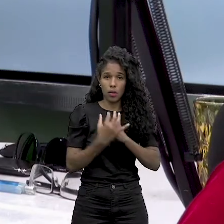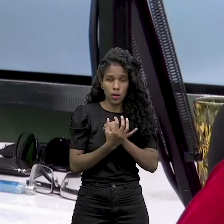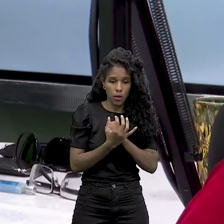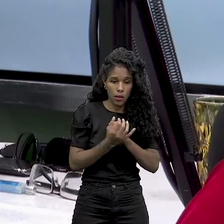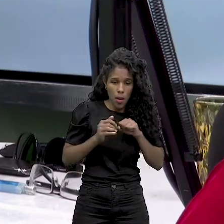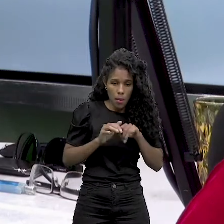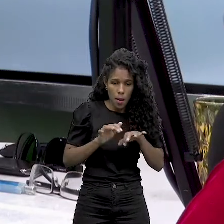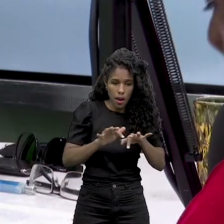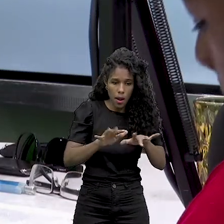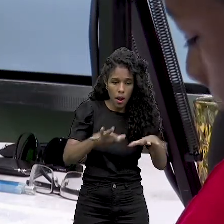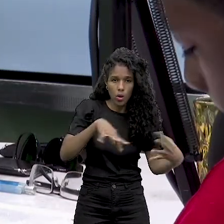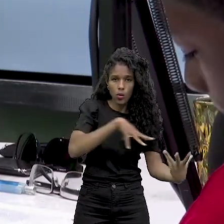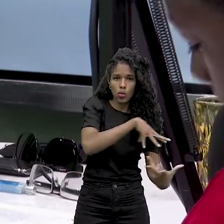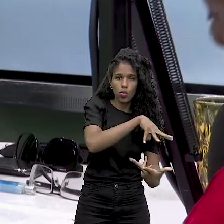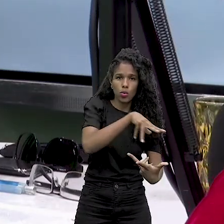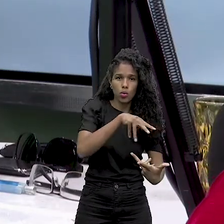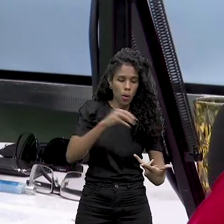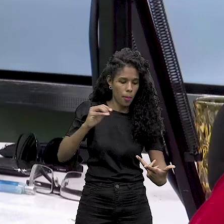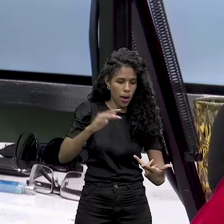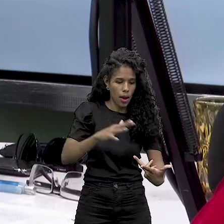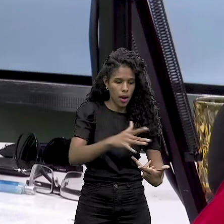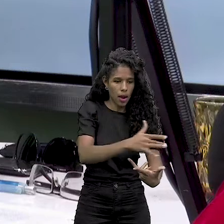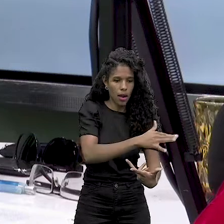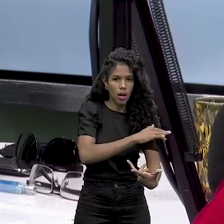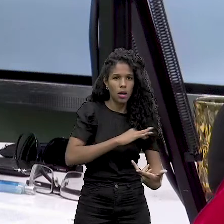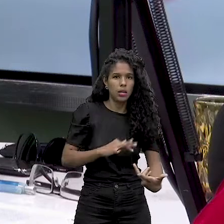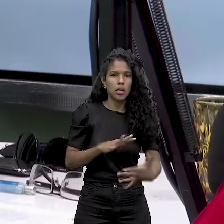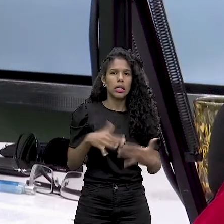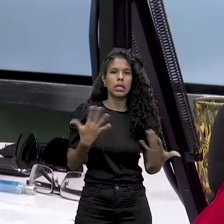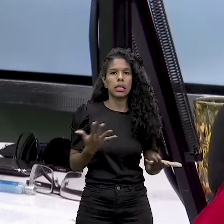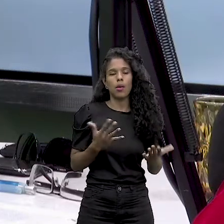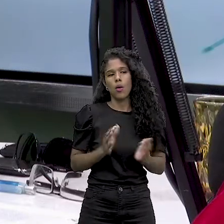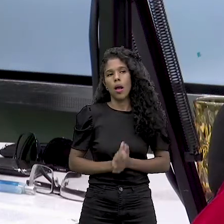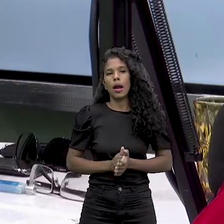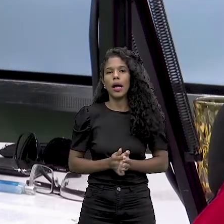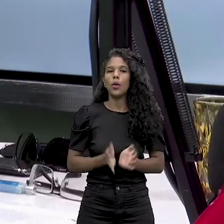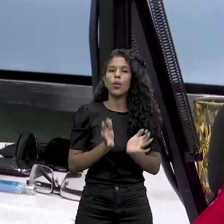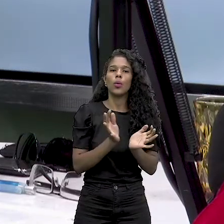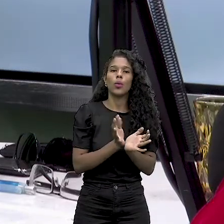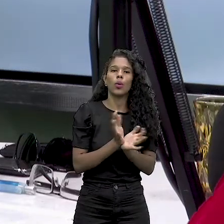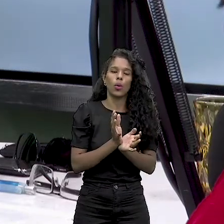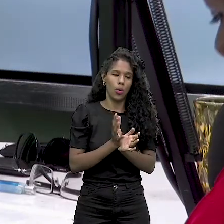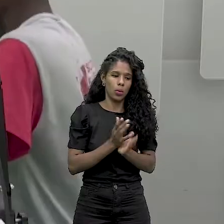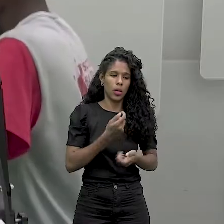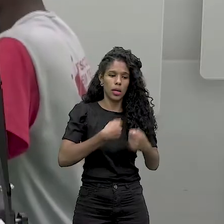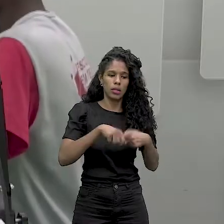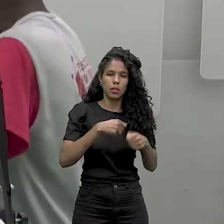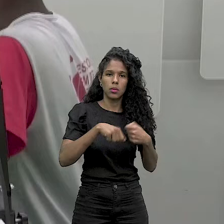do Comércio, Organização Mundial da Saúde, etc. e tal. Bom, espero que esteja sendo